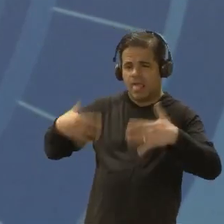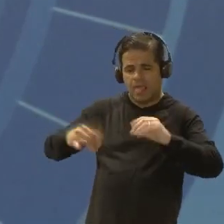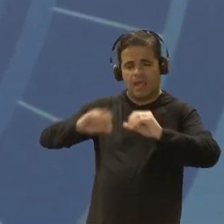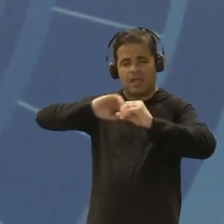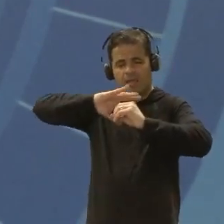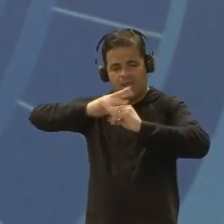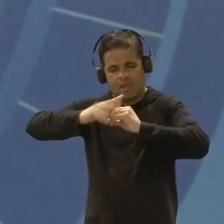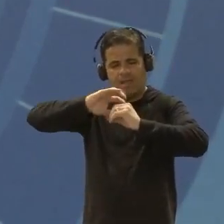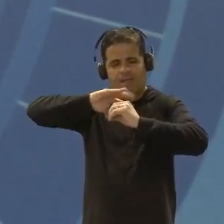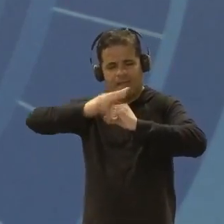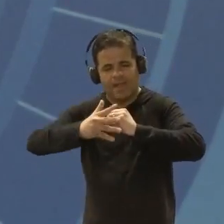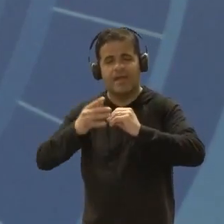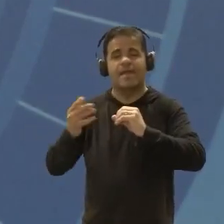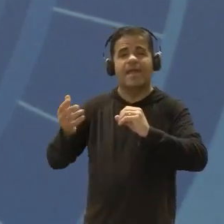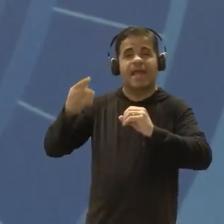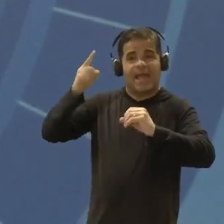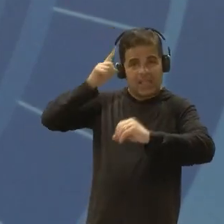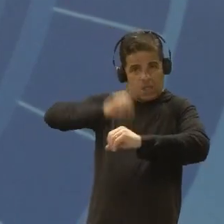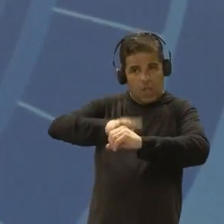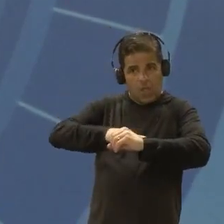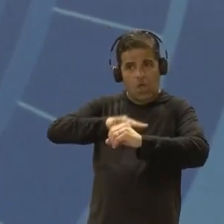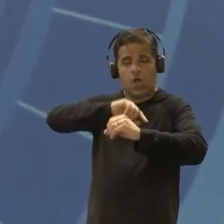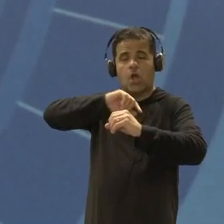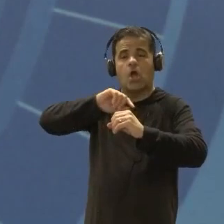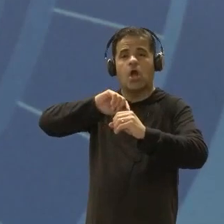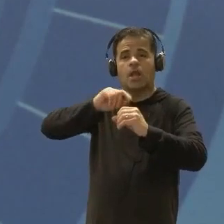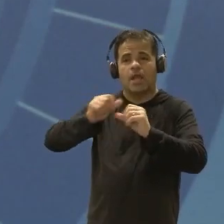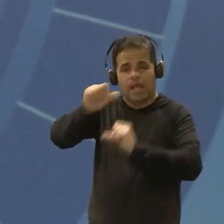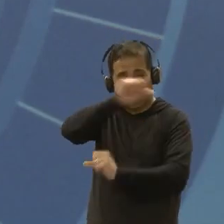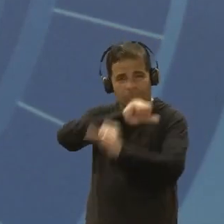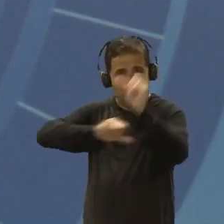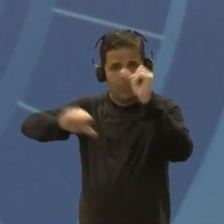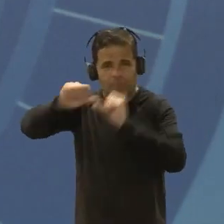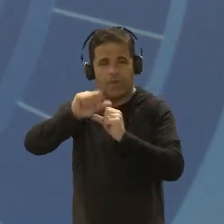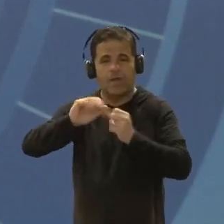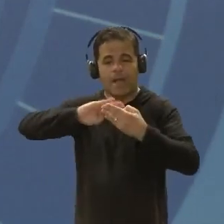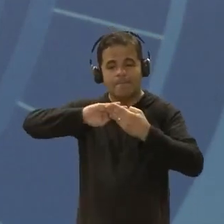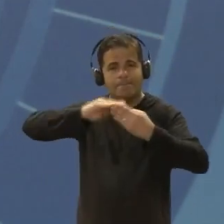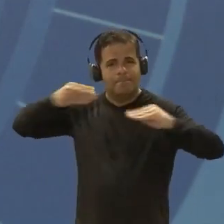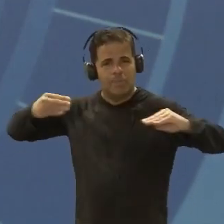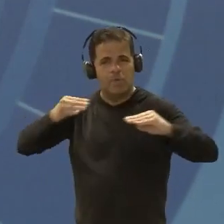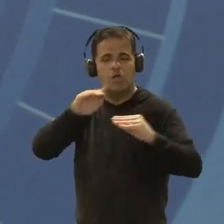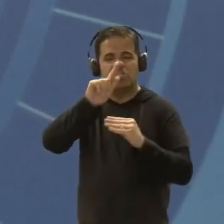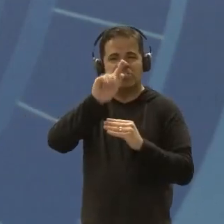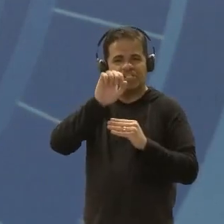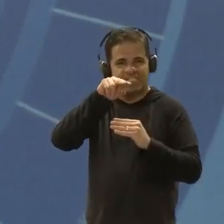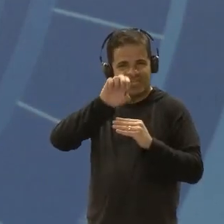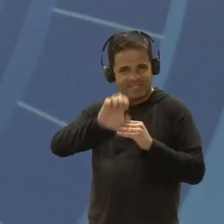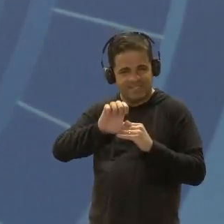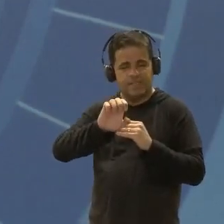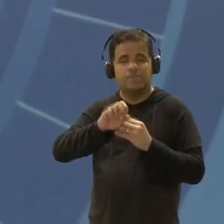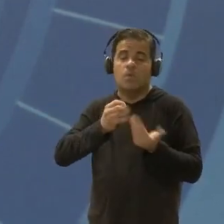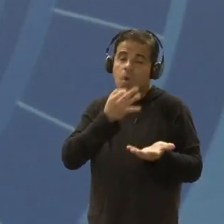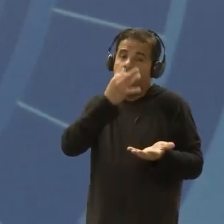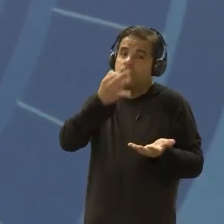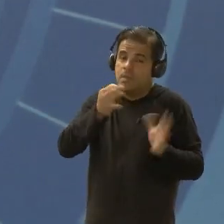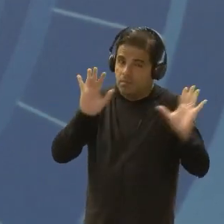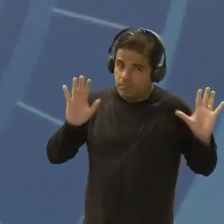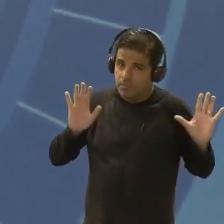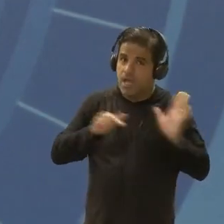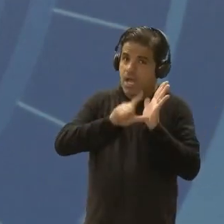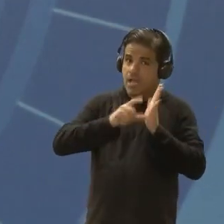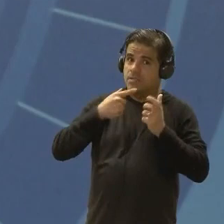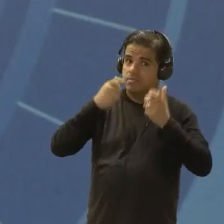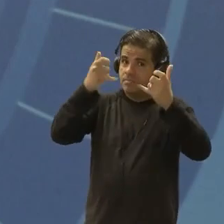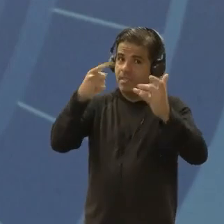com isso. É no momento do jejum que ela faz a sua biogênese. Então, o que eu acho? Como eu disse a